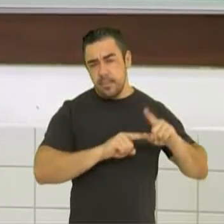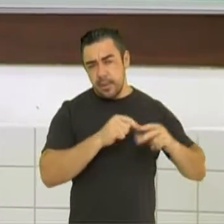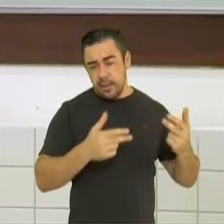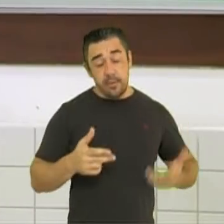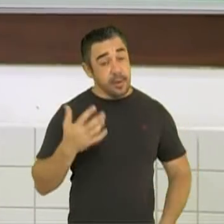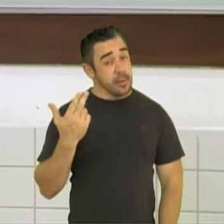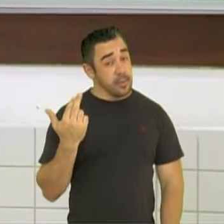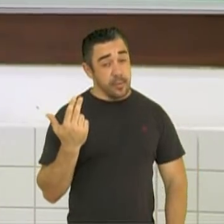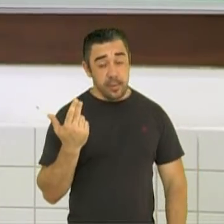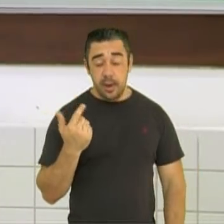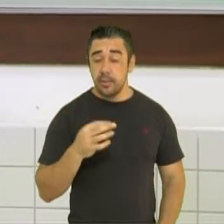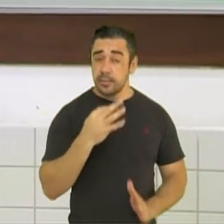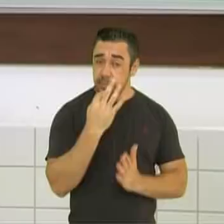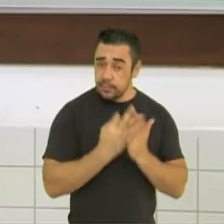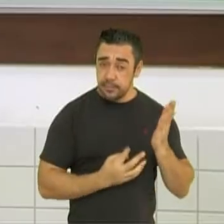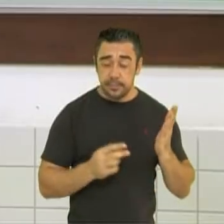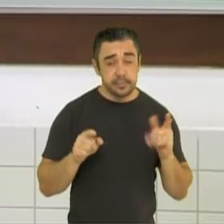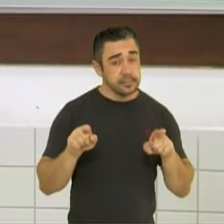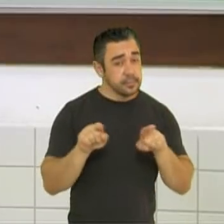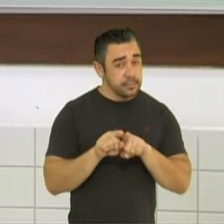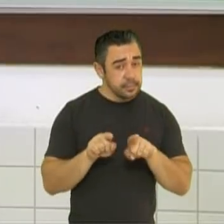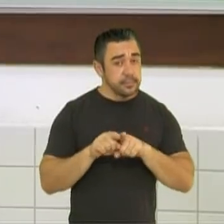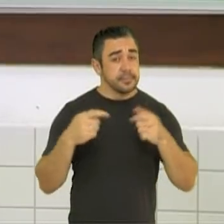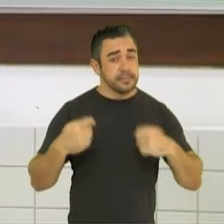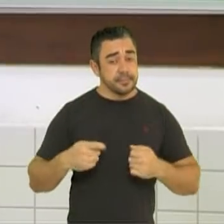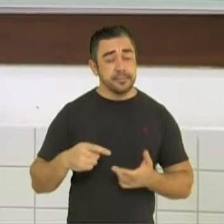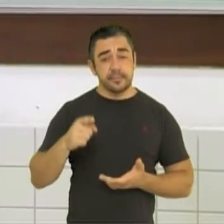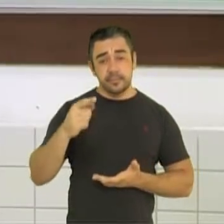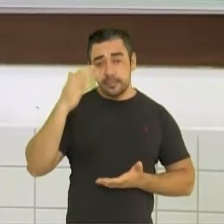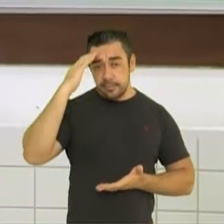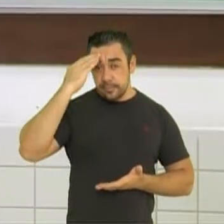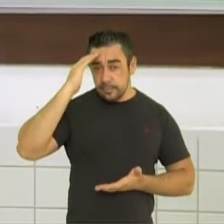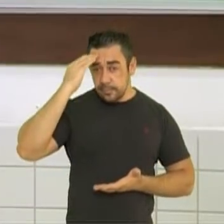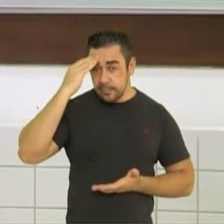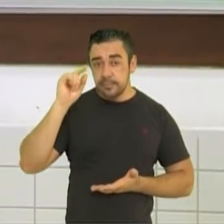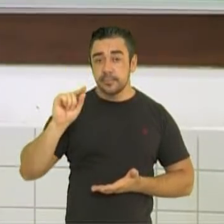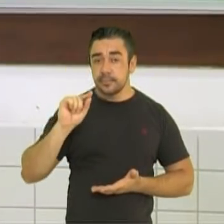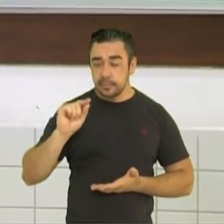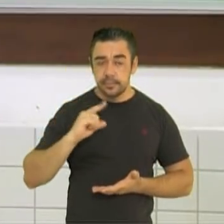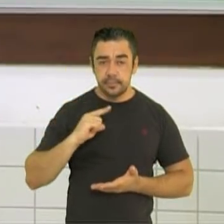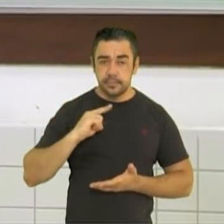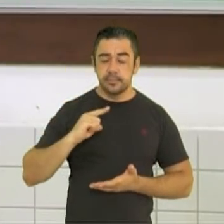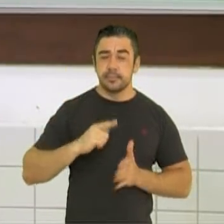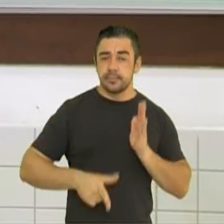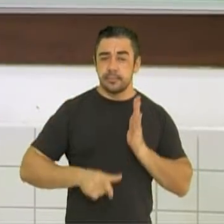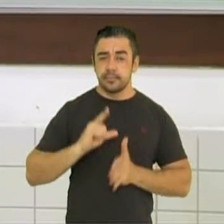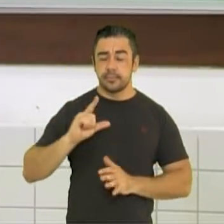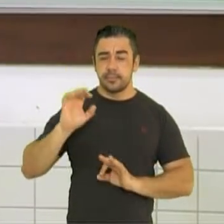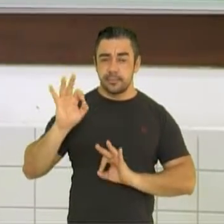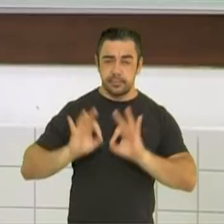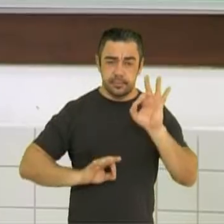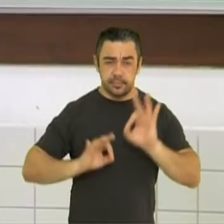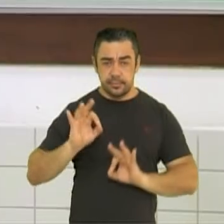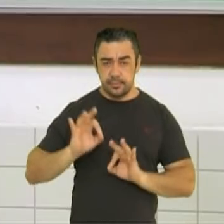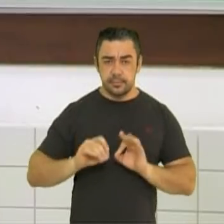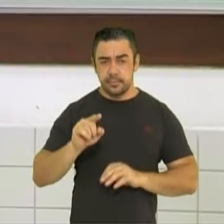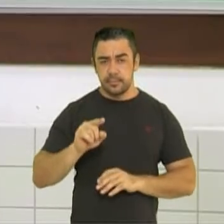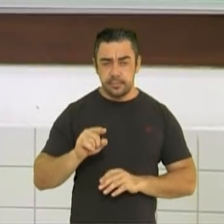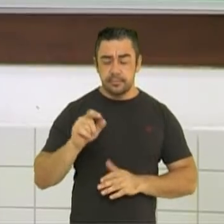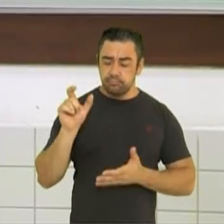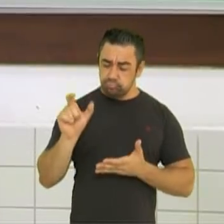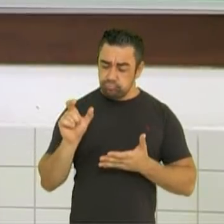da mesma forma o nosso texto. Então você precisa entender que existe um planejamento prévio. Gaste um tempinho